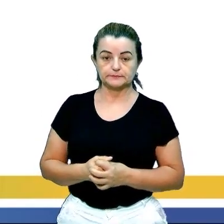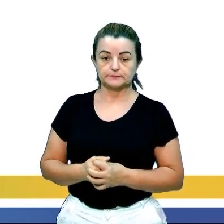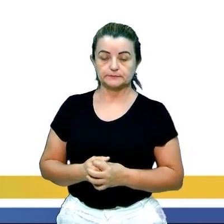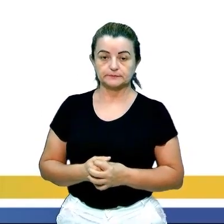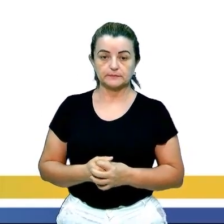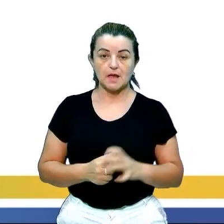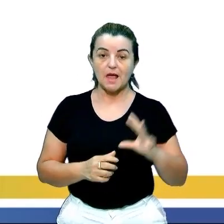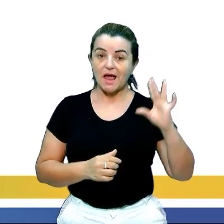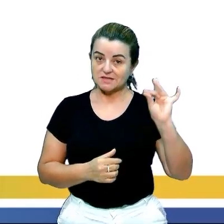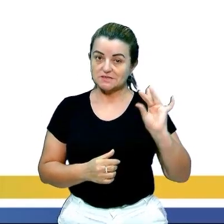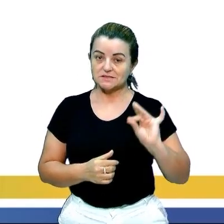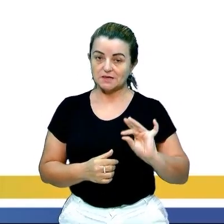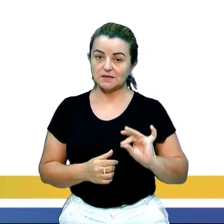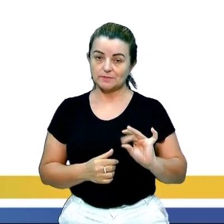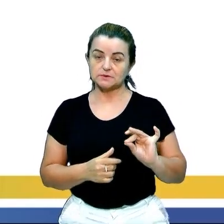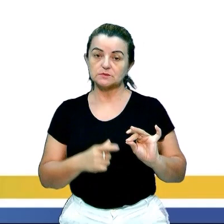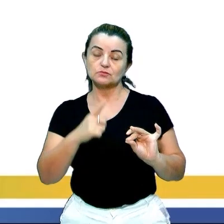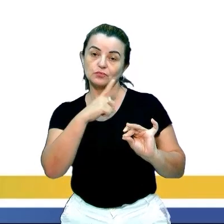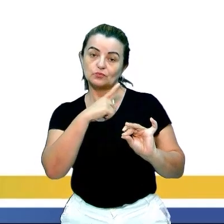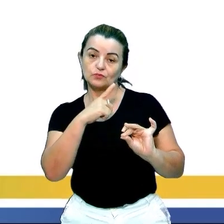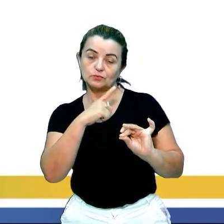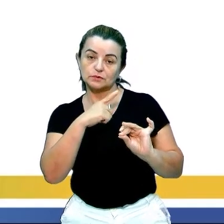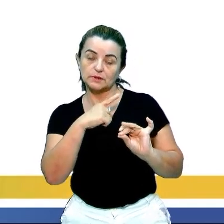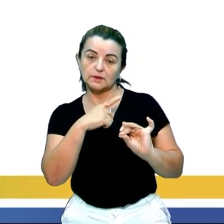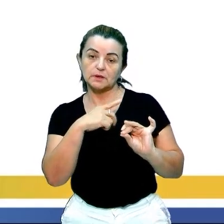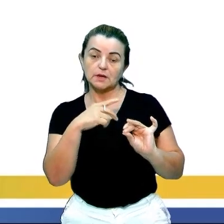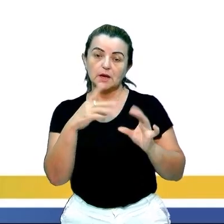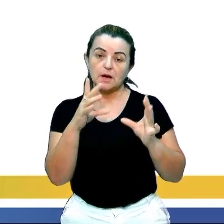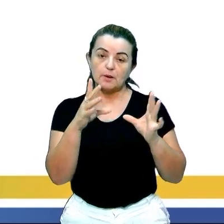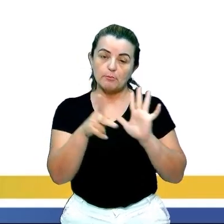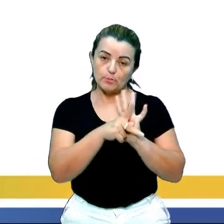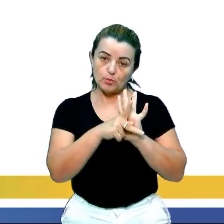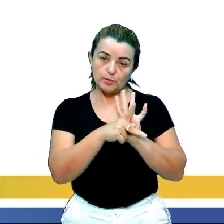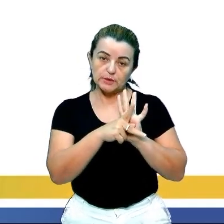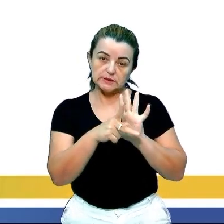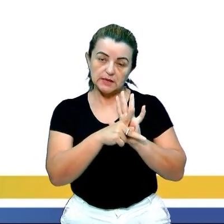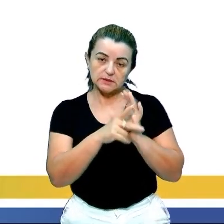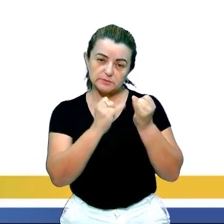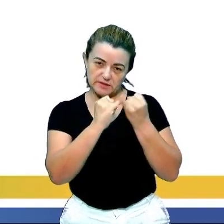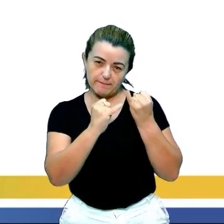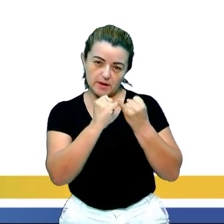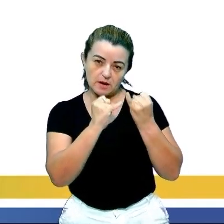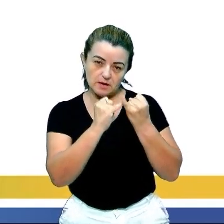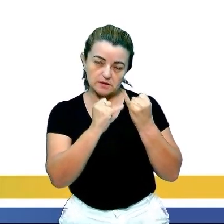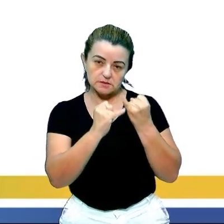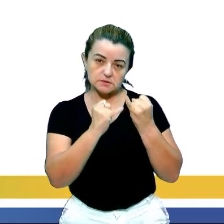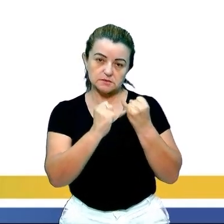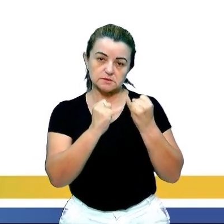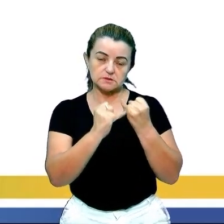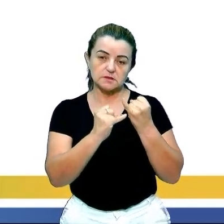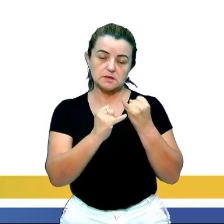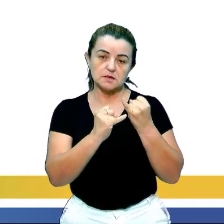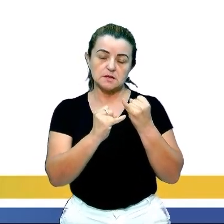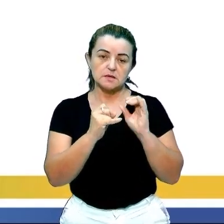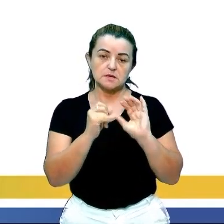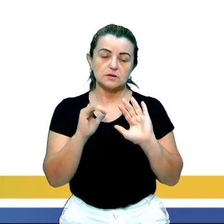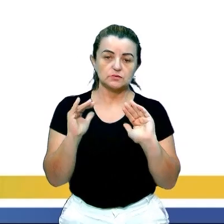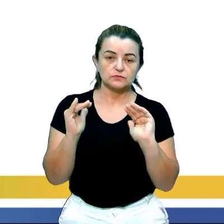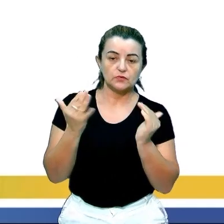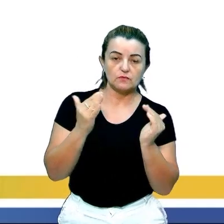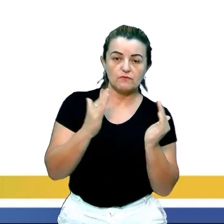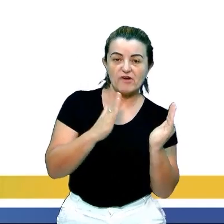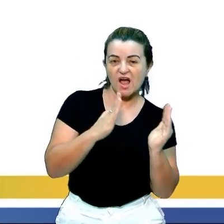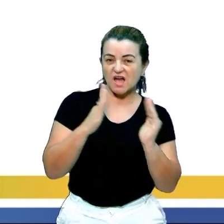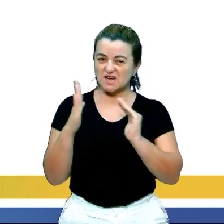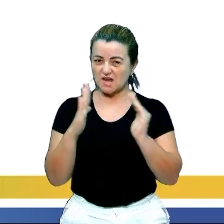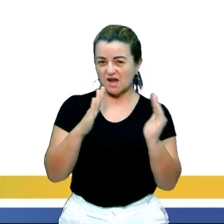Esses elementos, né, eles vão ter propriedades semelhantes, como eu acabei de dizer, e essas propriedades elas vão